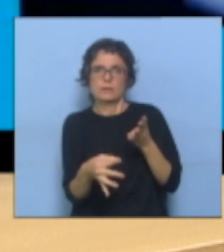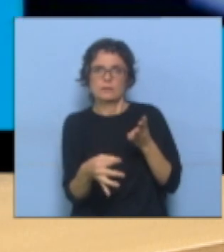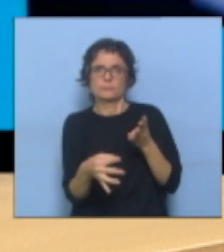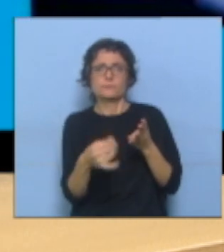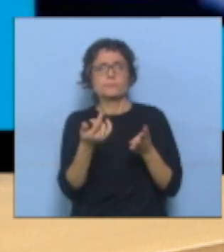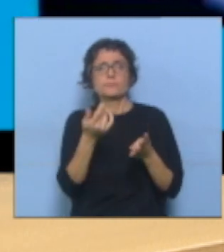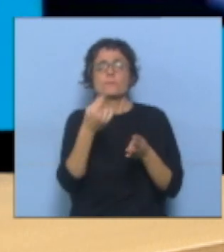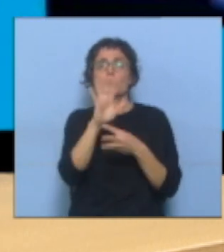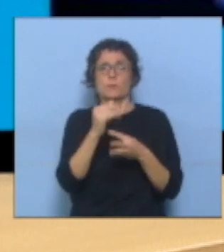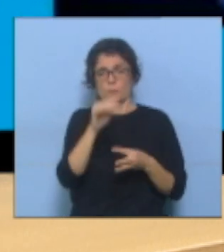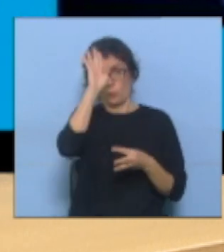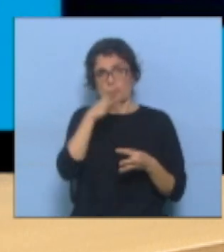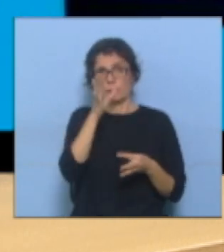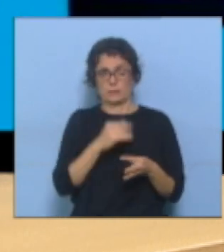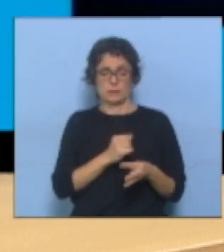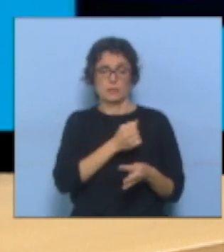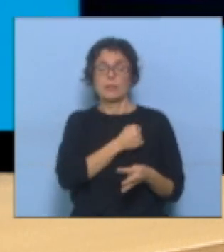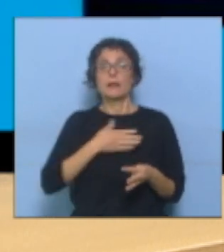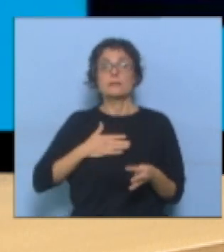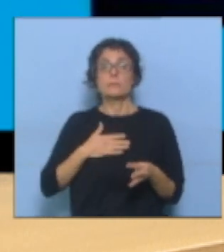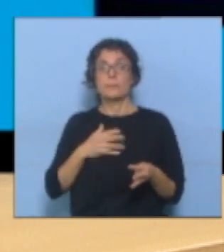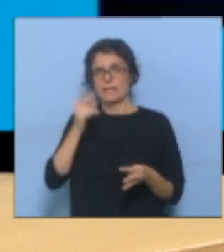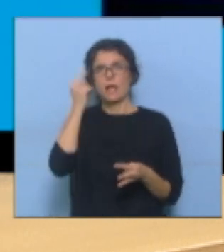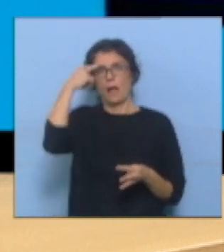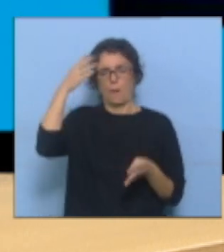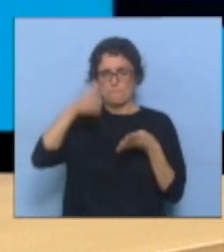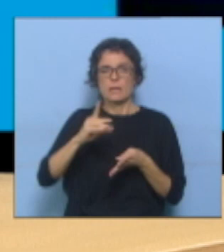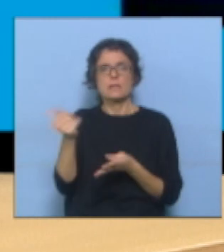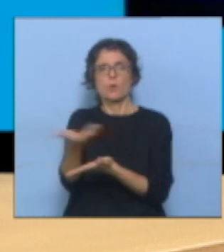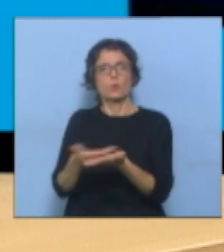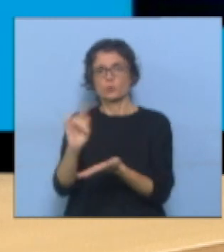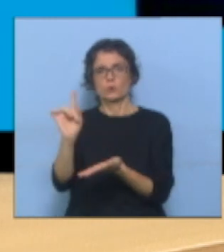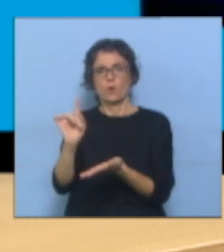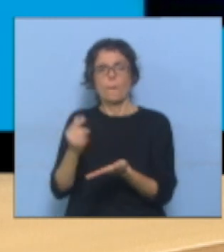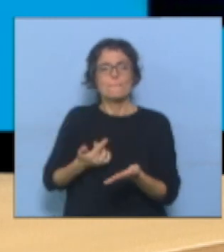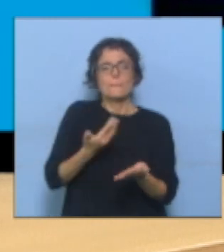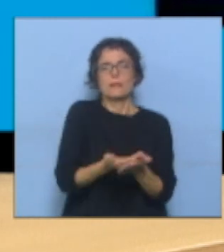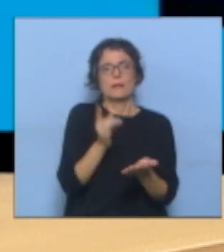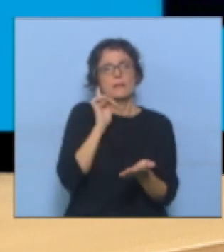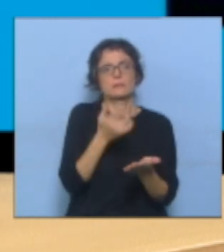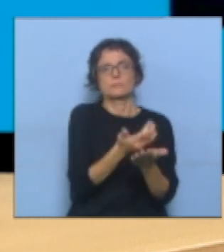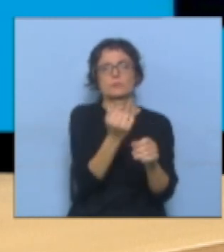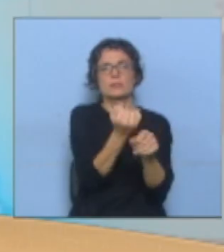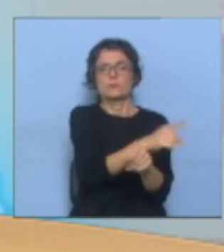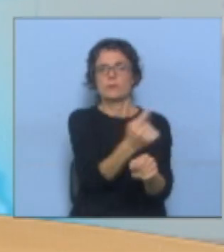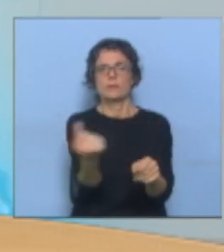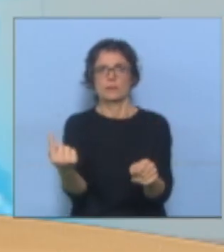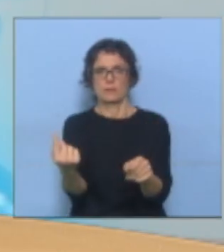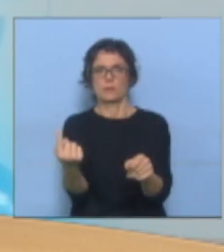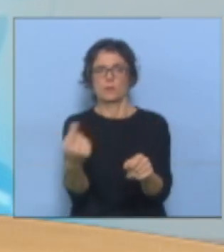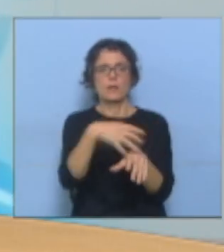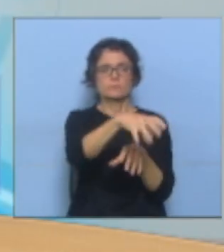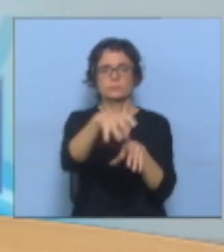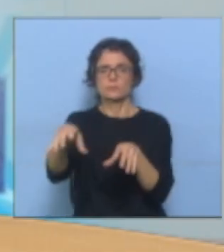têm por finalidade apenas e só o lucro, mas a criação de valor e a sua justa distribuição. E como é que está a ser o acolhimento em